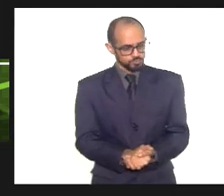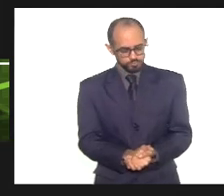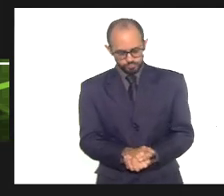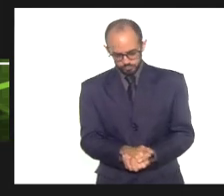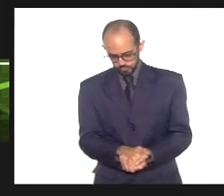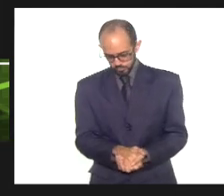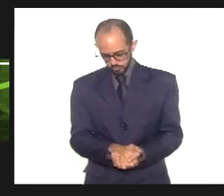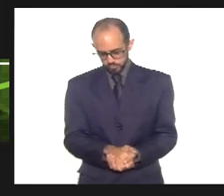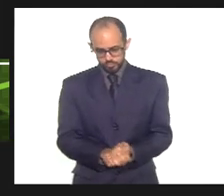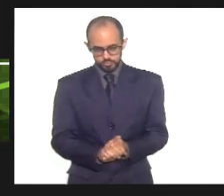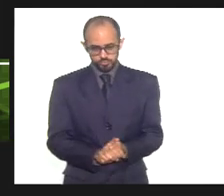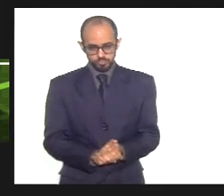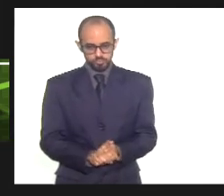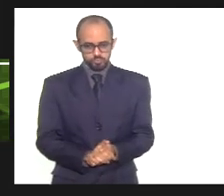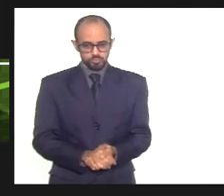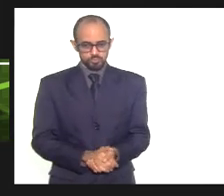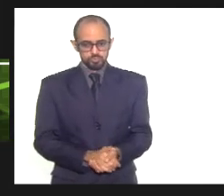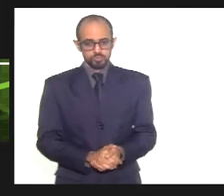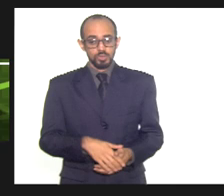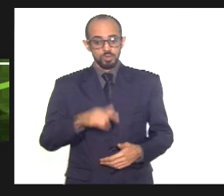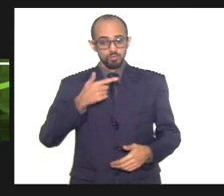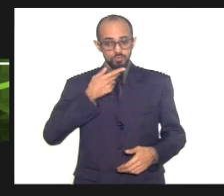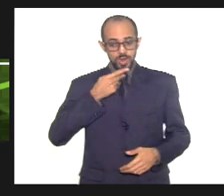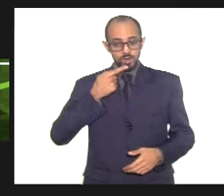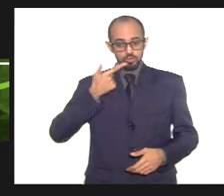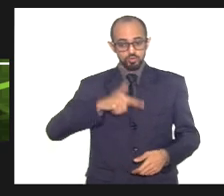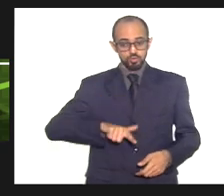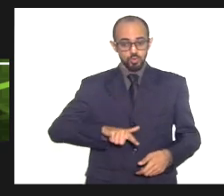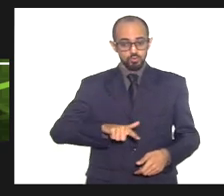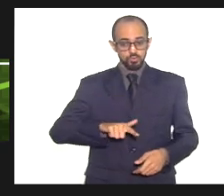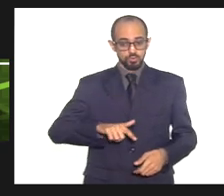dizer, sem nenhuma comunicação prévia